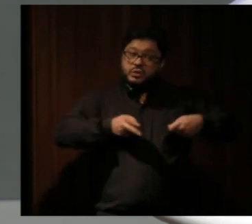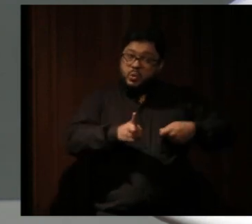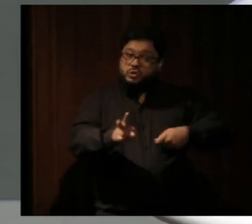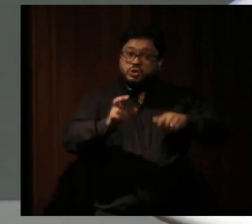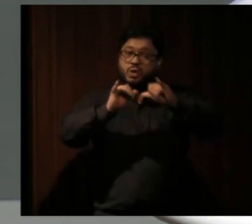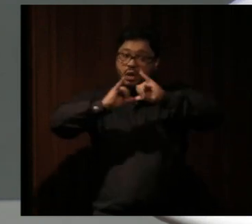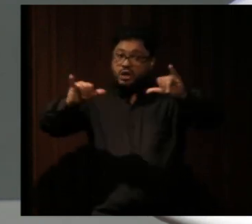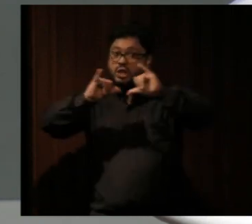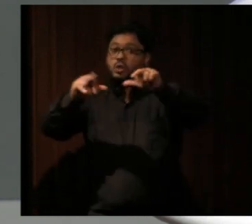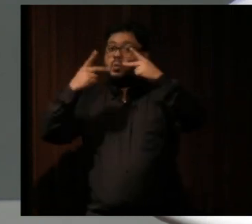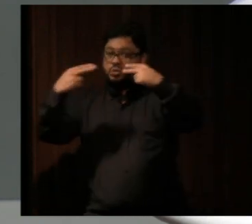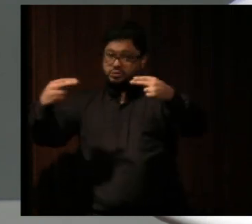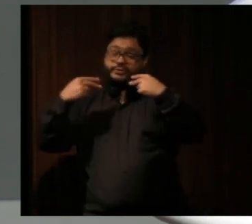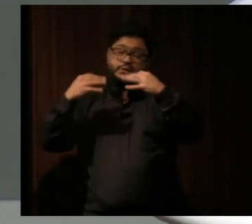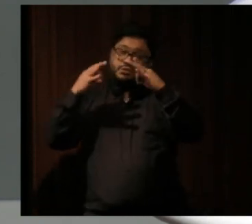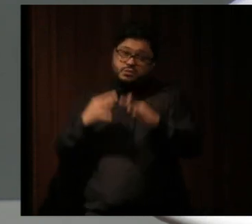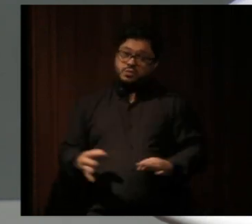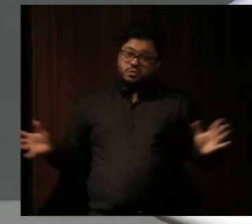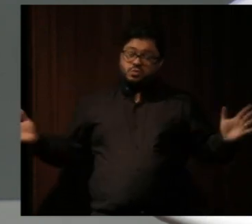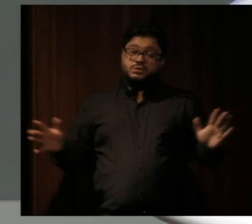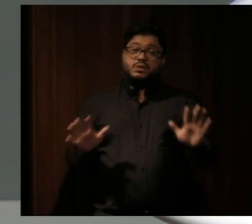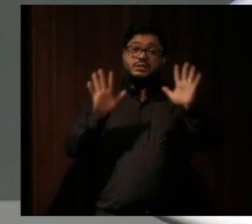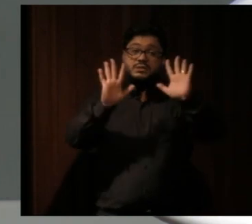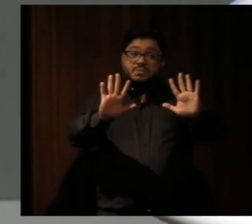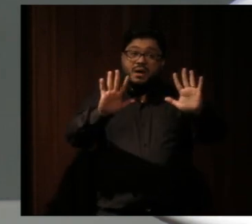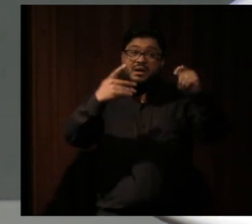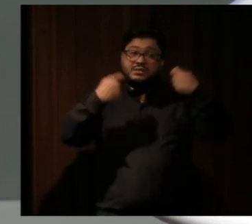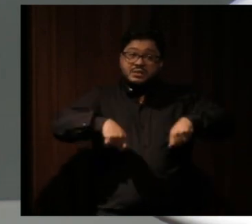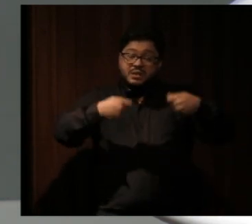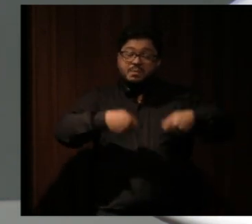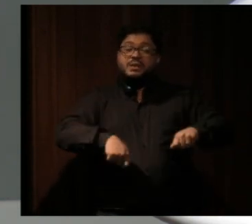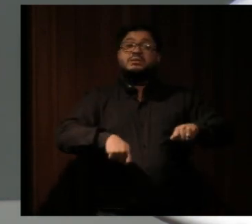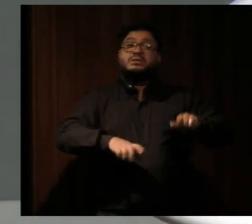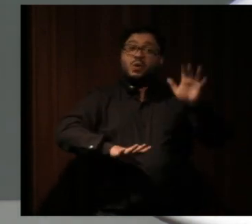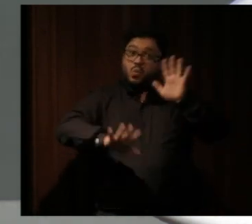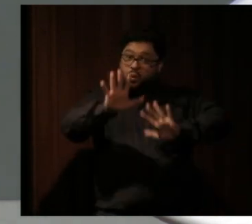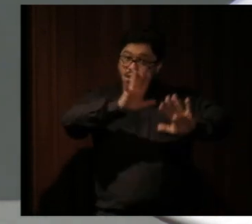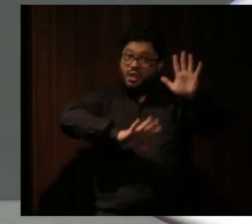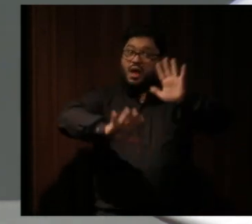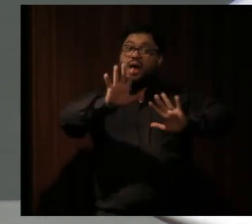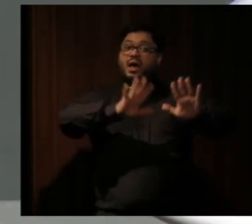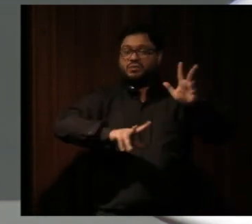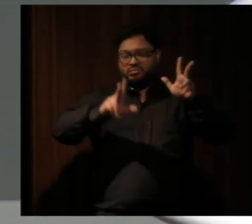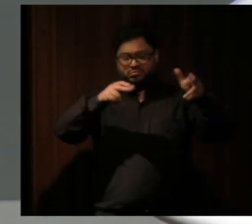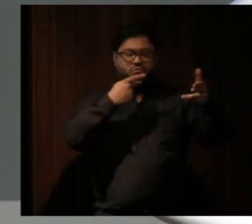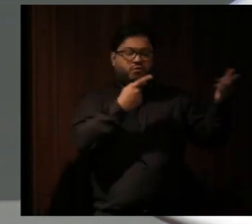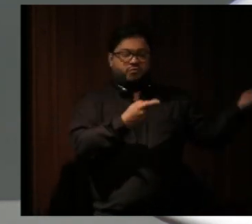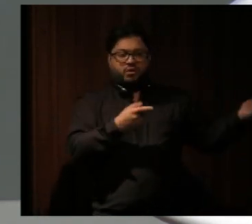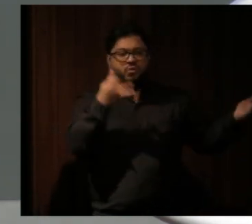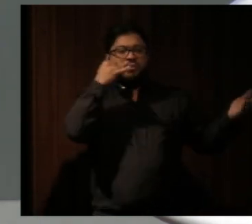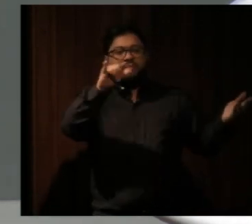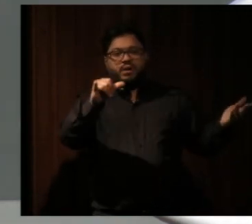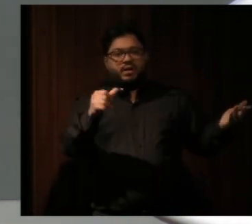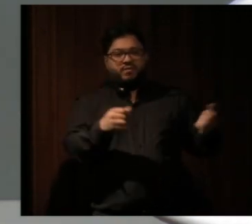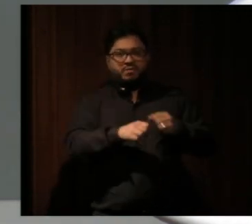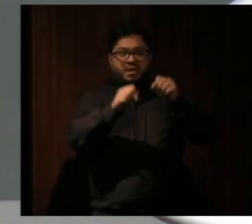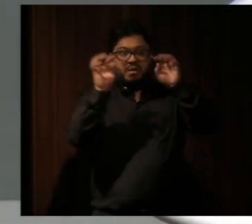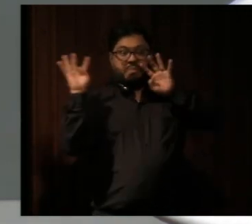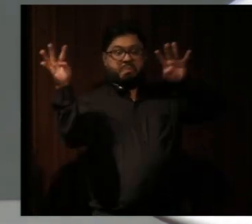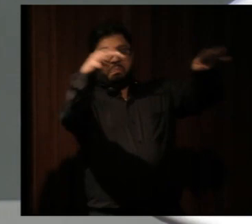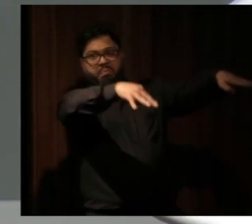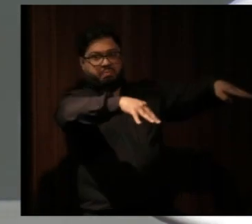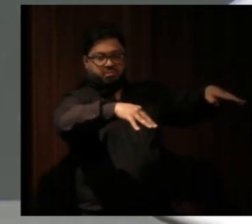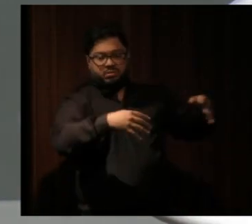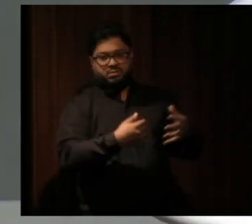eles Com certeza só tomando certos cuidados ali como você mesmo citou para evitar uma espetacularização ali